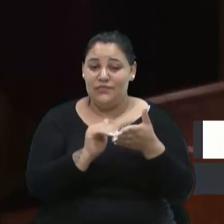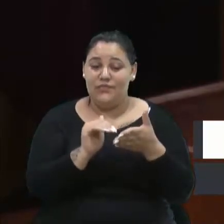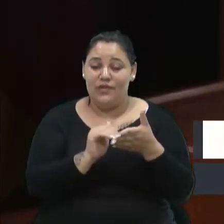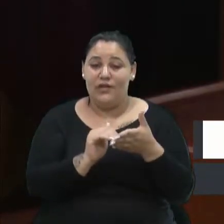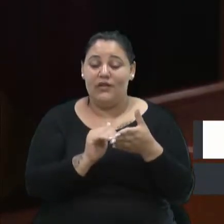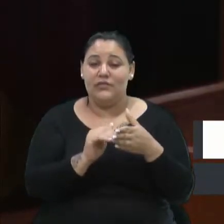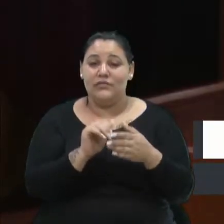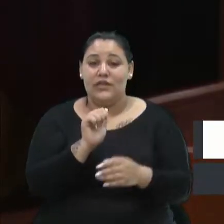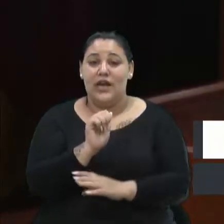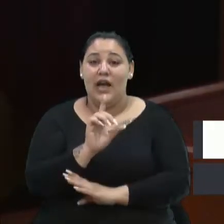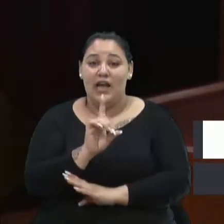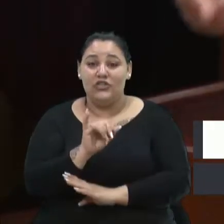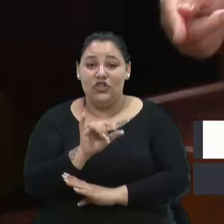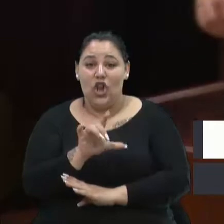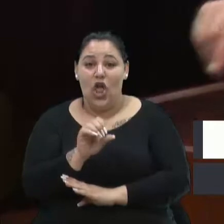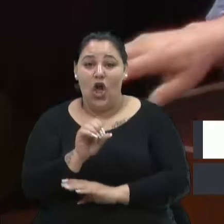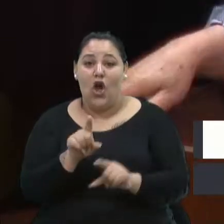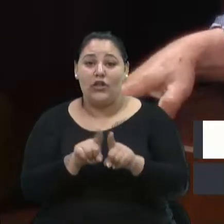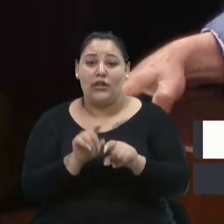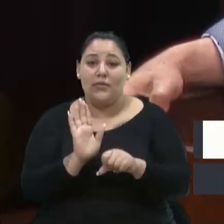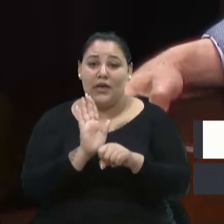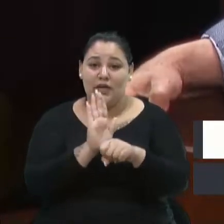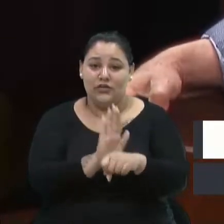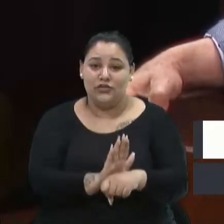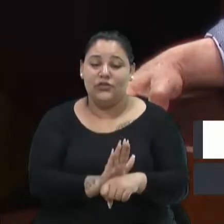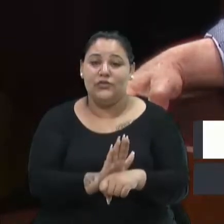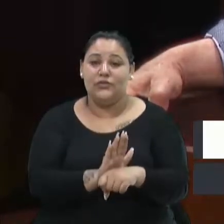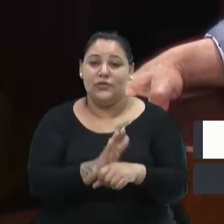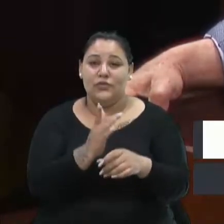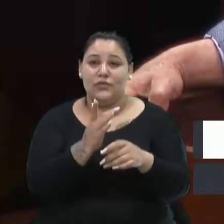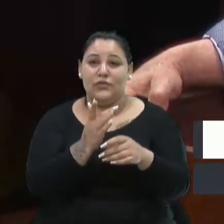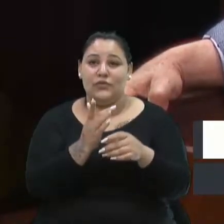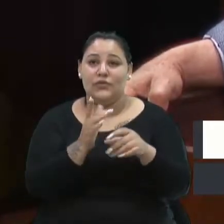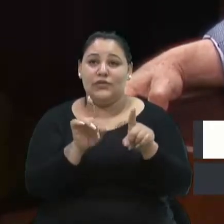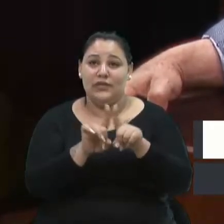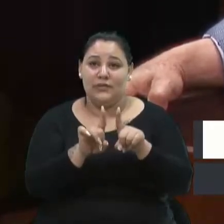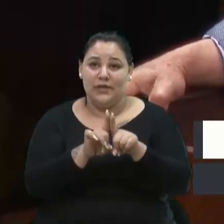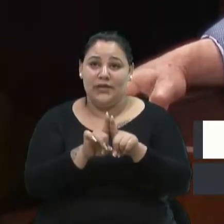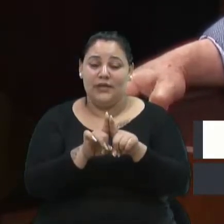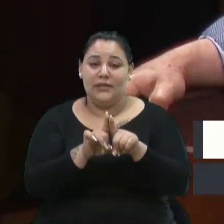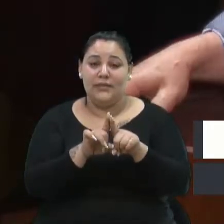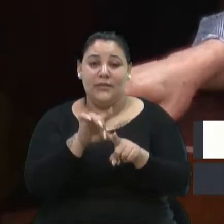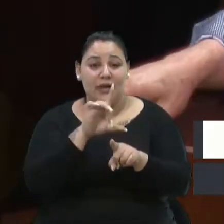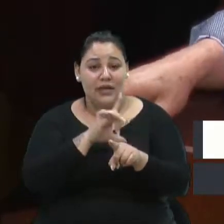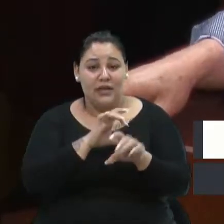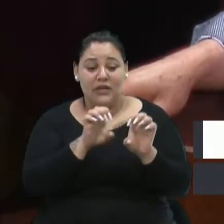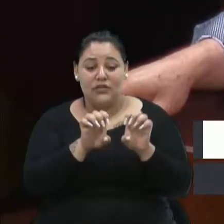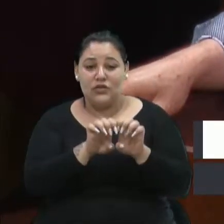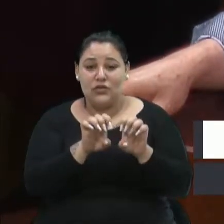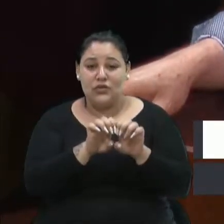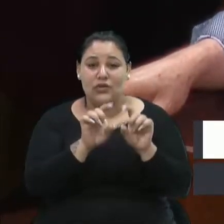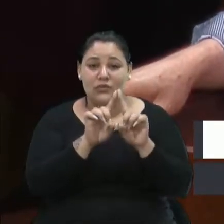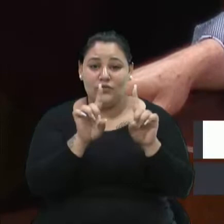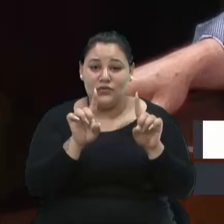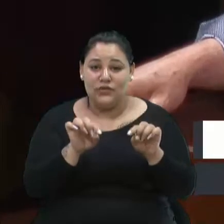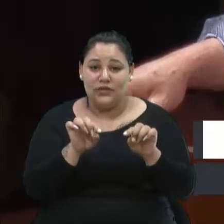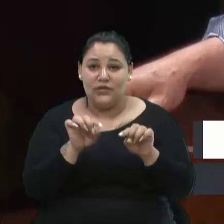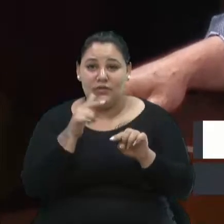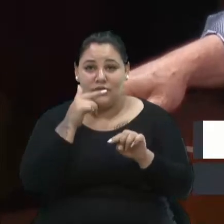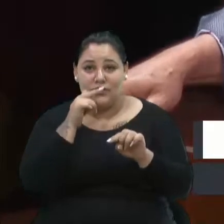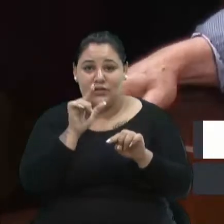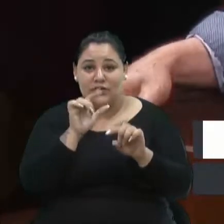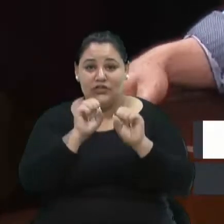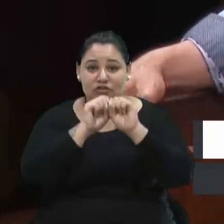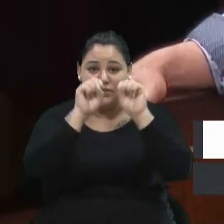dezembro, quando já estava eleito, chegou lá retro para que, ao mínimo, de dar estrutura para o funcionário poder sair de manhã e